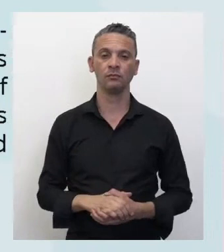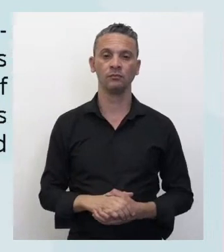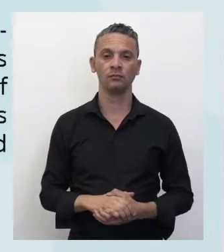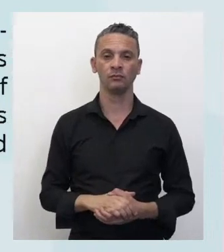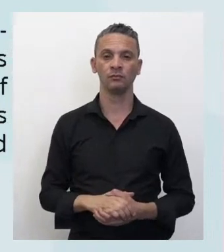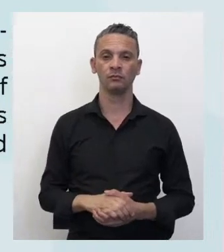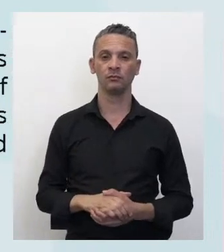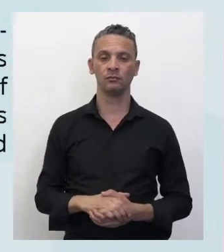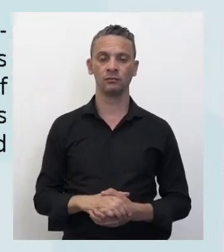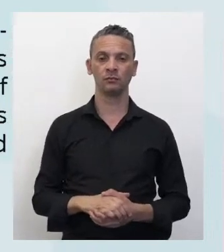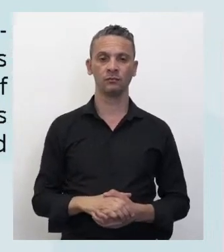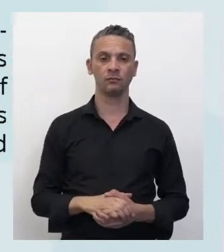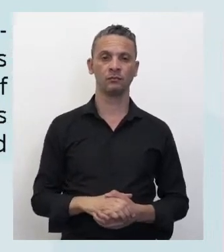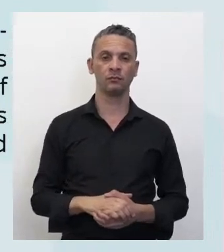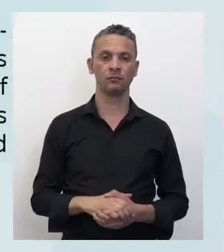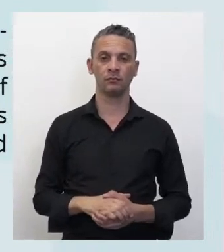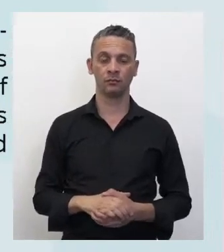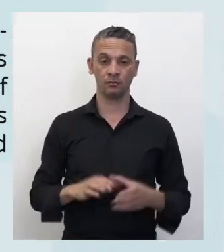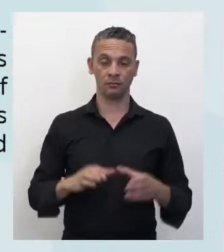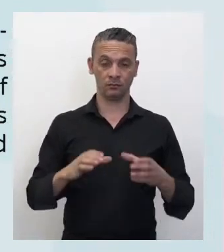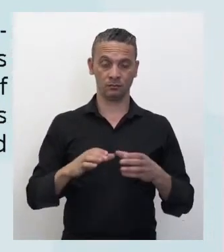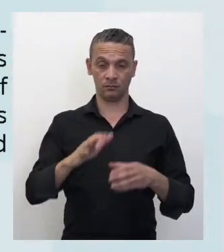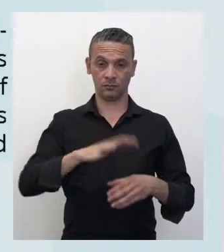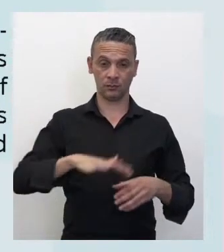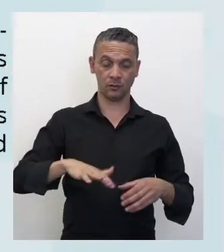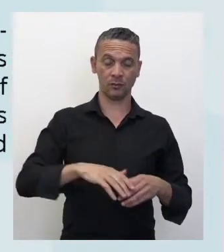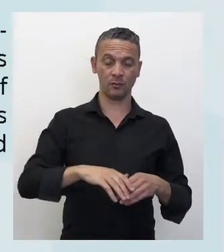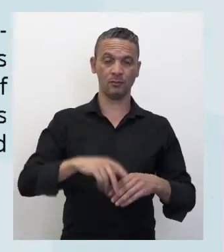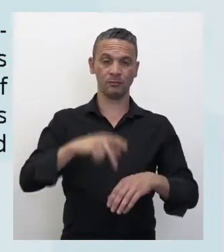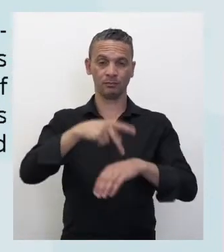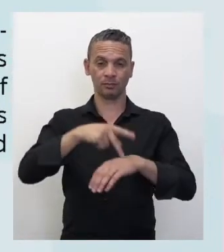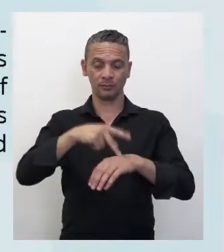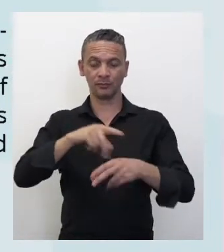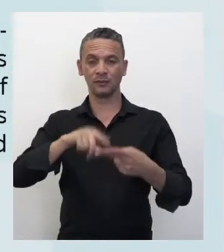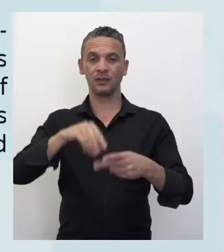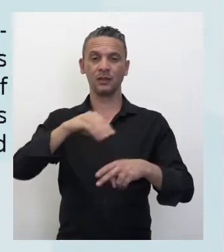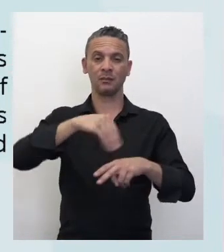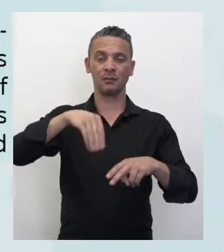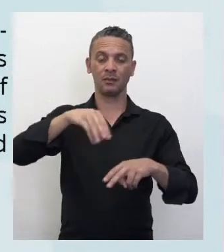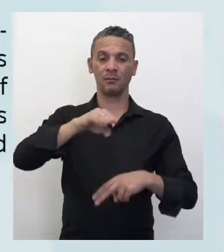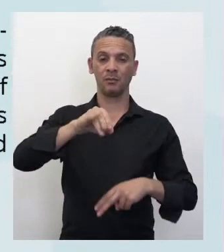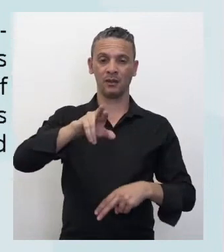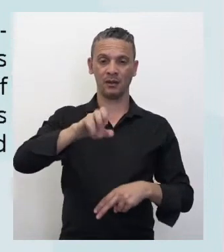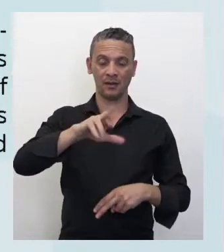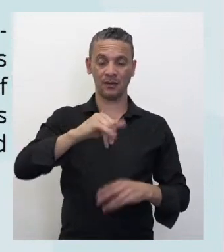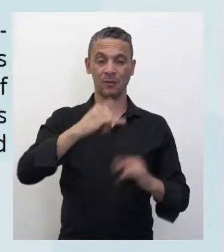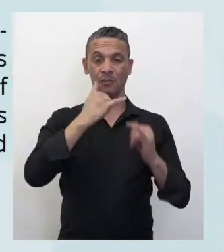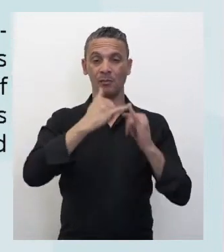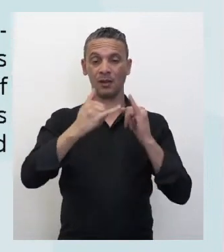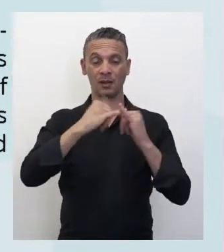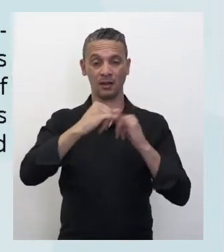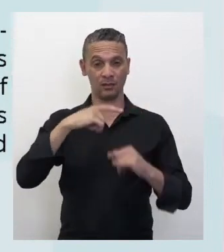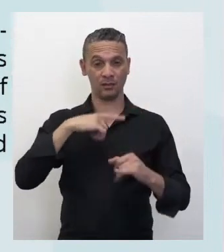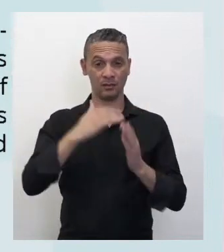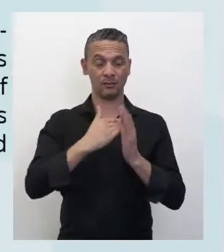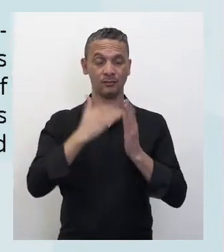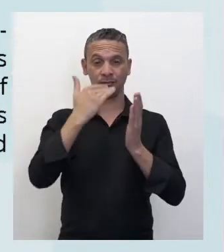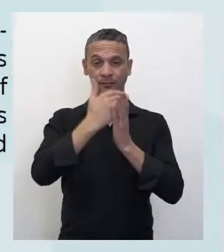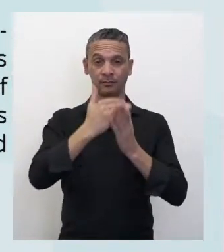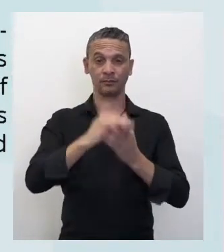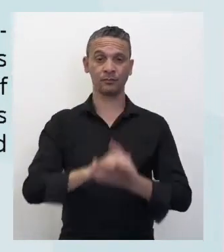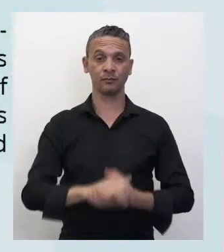than half. Os minerais e os metais representaram mais da metade. While fossil fuels and biomass